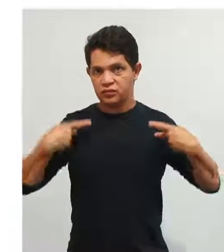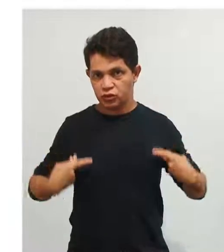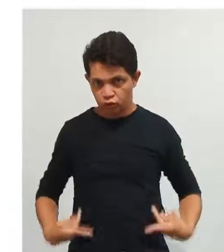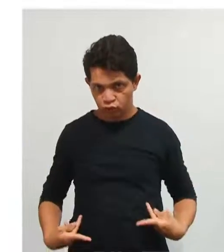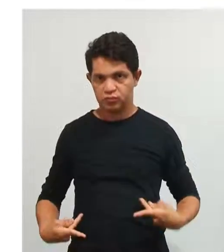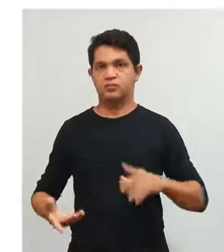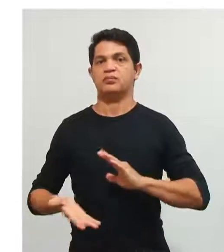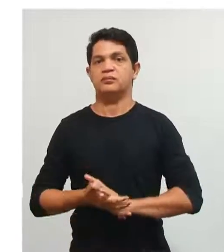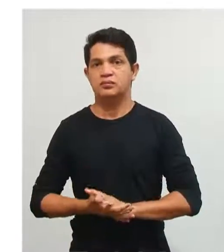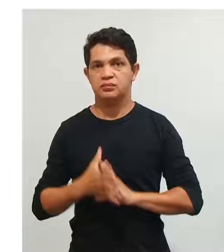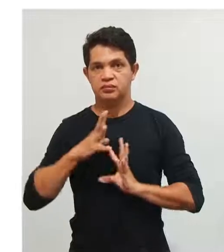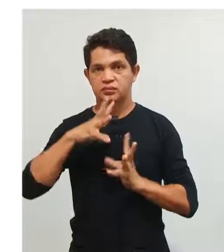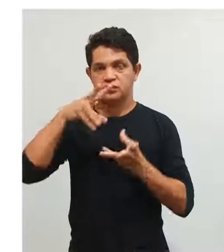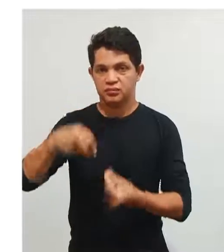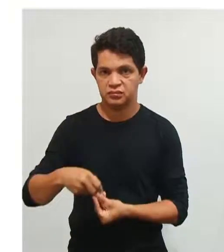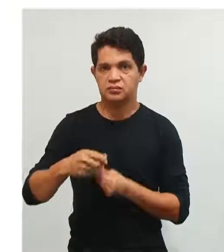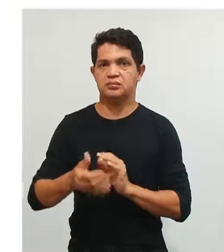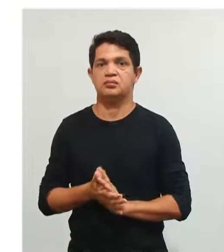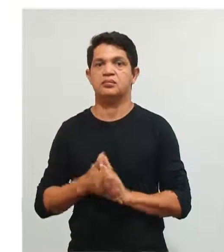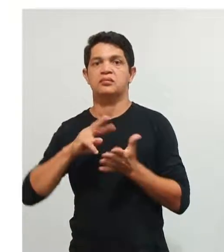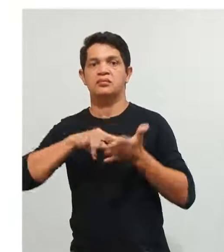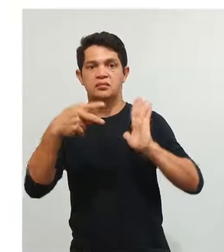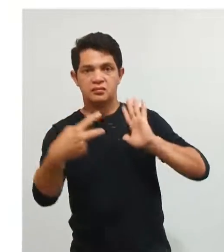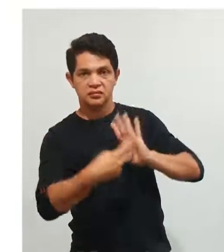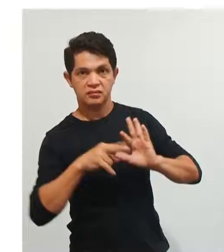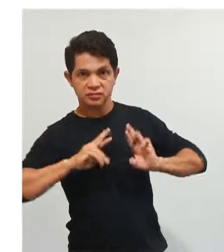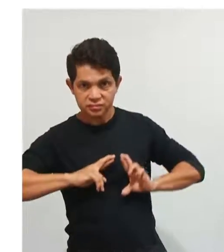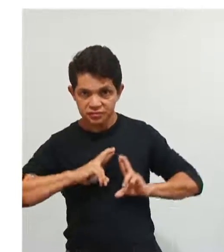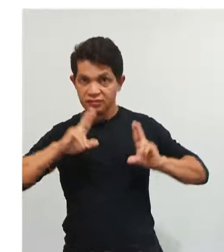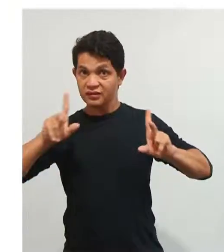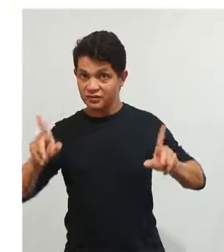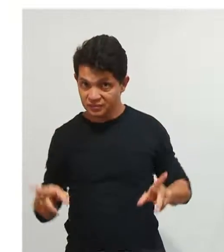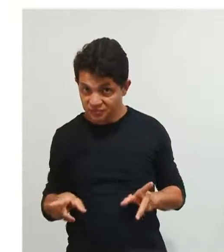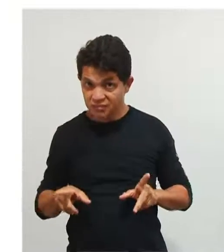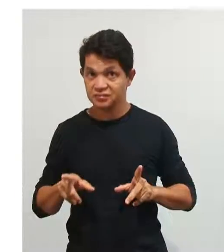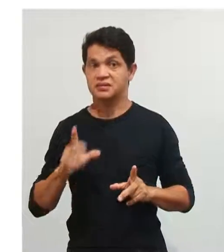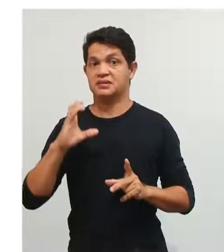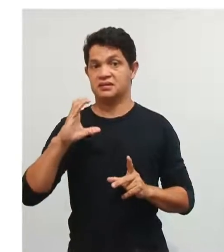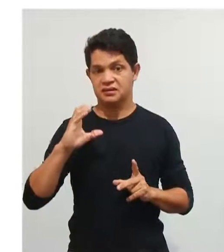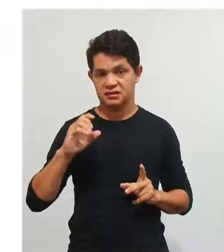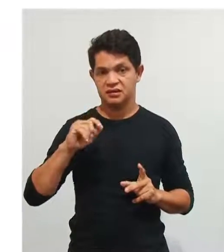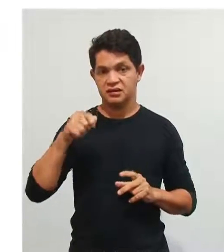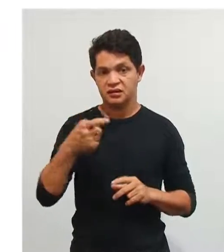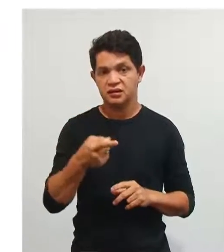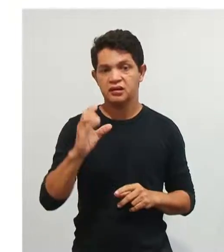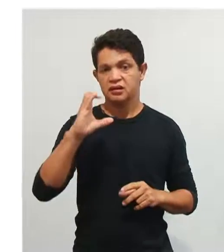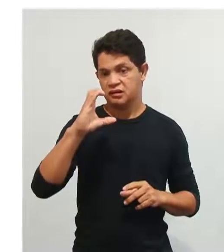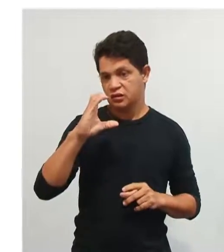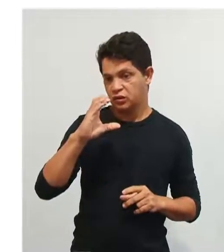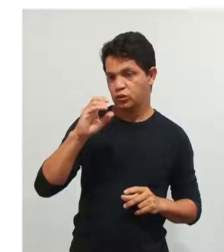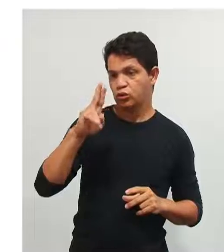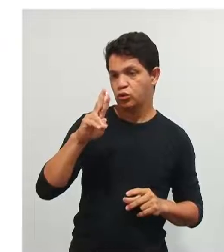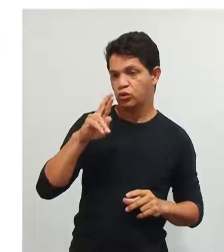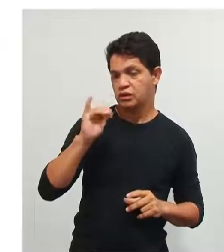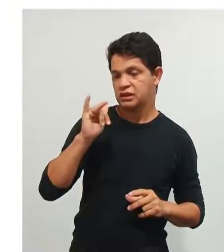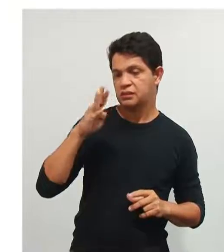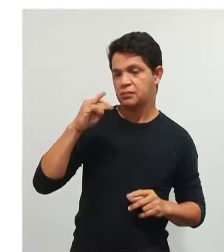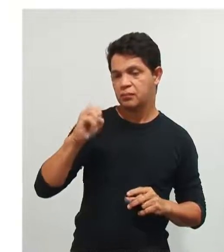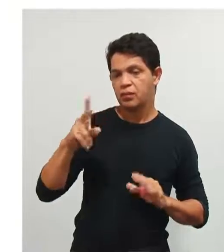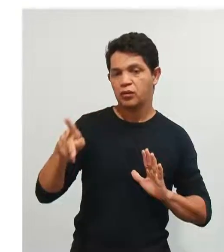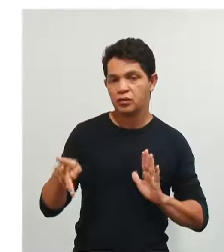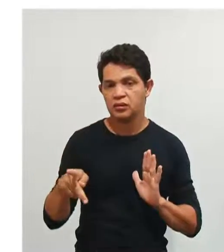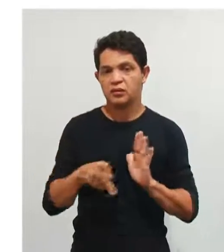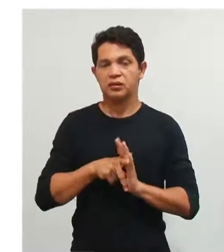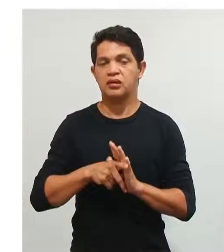giratórios. O nome faz referência ao curimbó. O curimbó é uma espécie